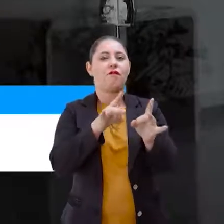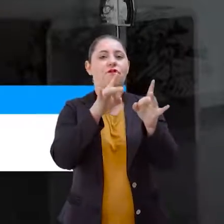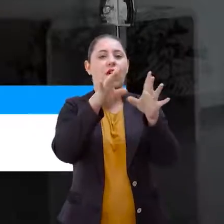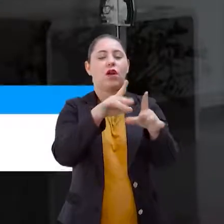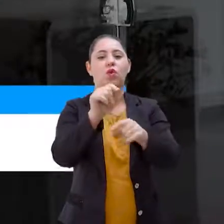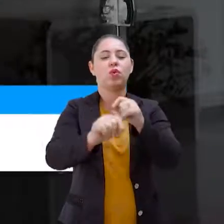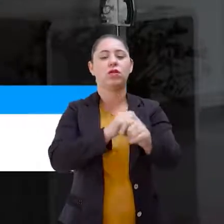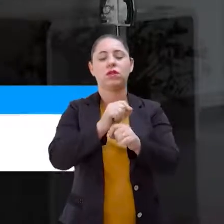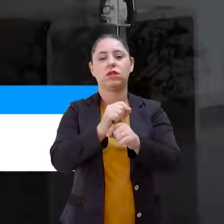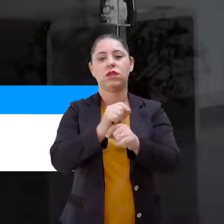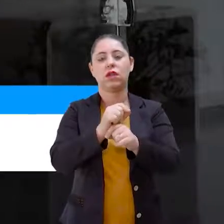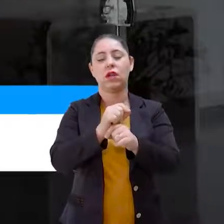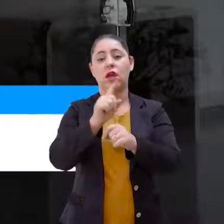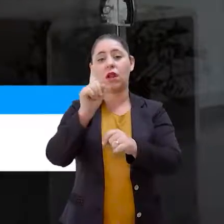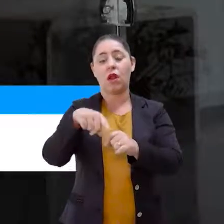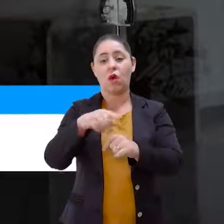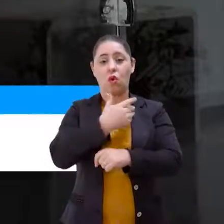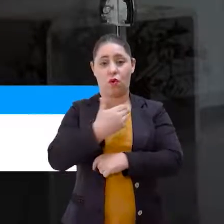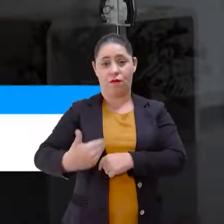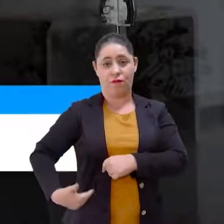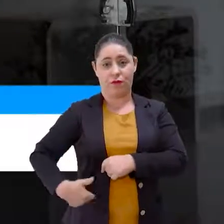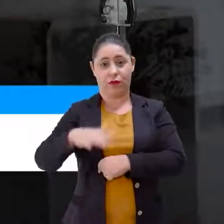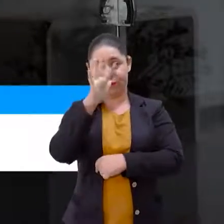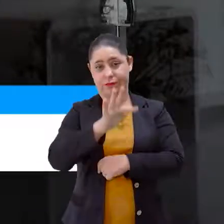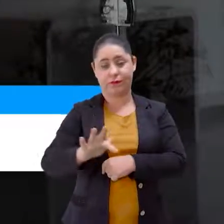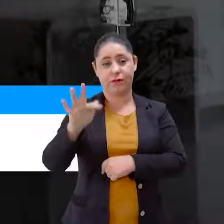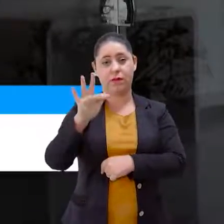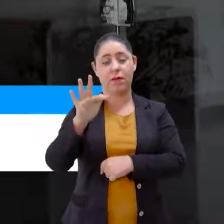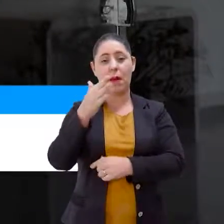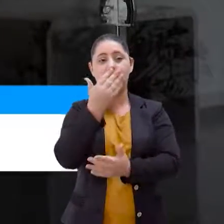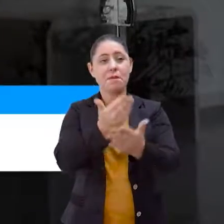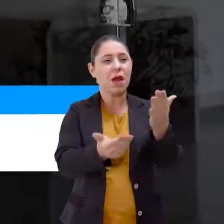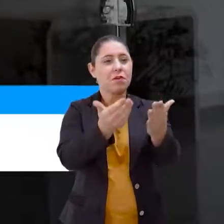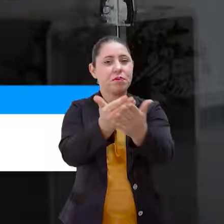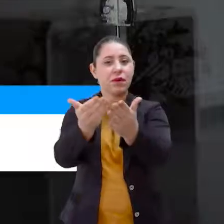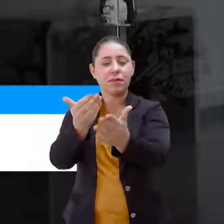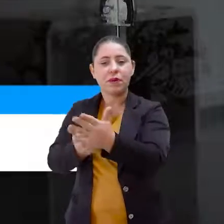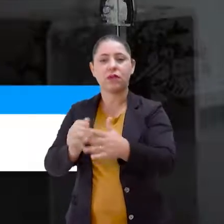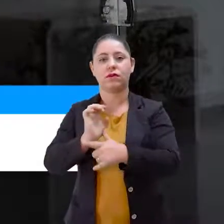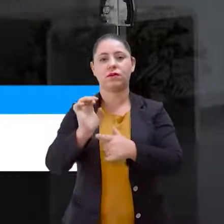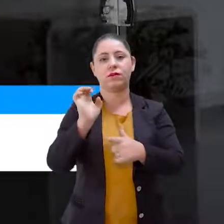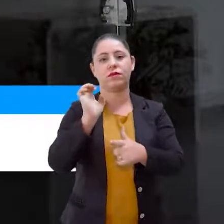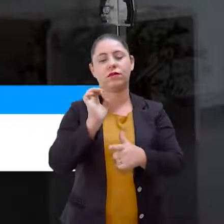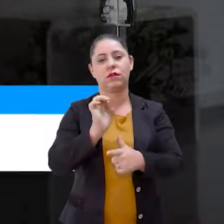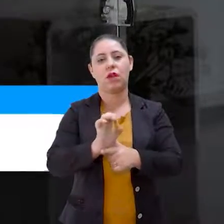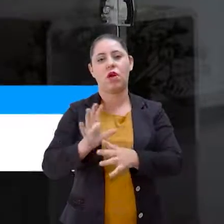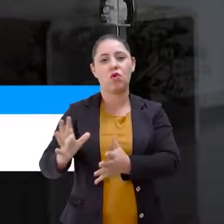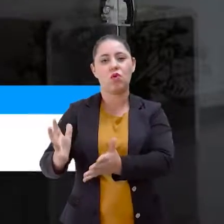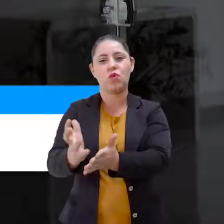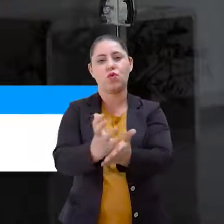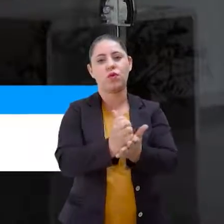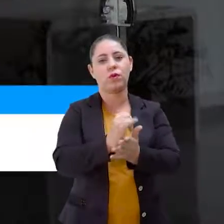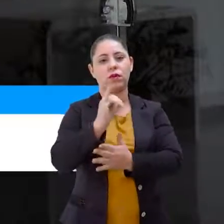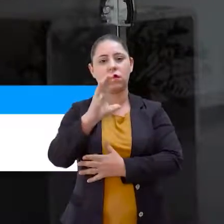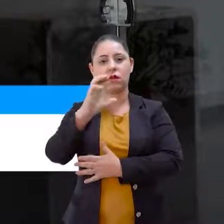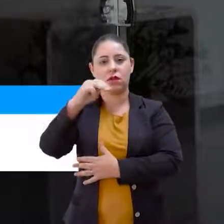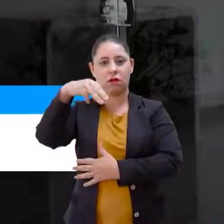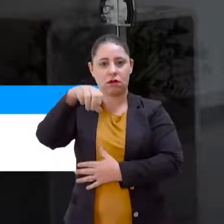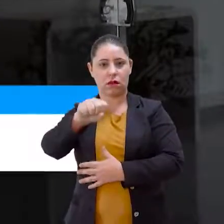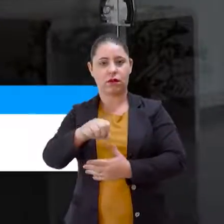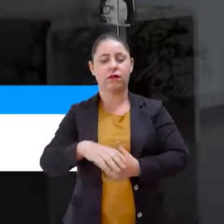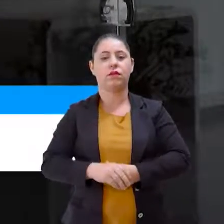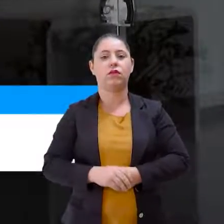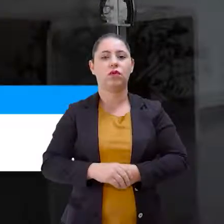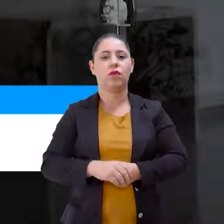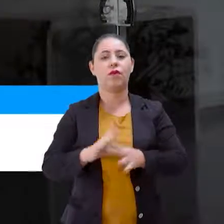desonerava parte das exportações com compensação provisória por parte do governo federal as perdas temporárias dos estados